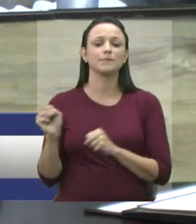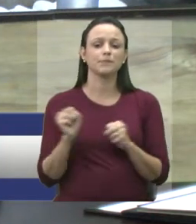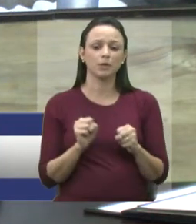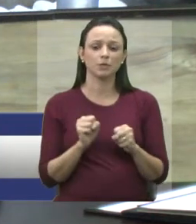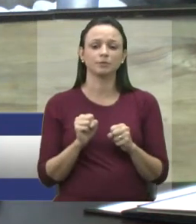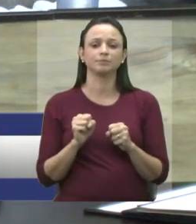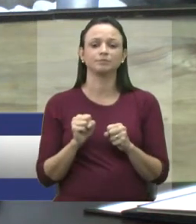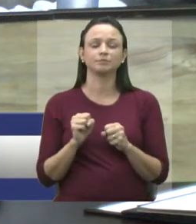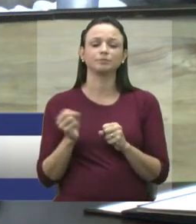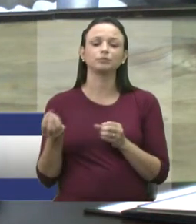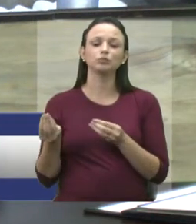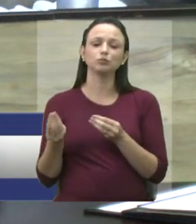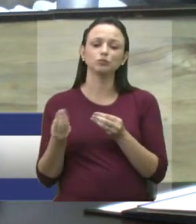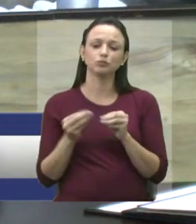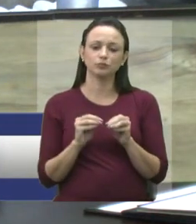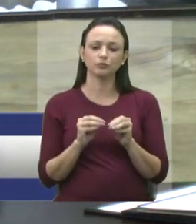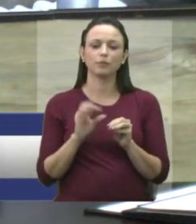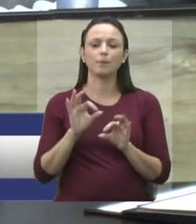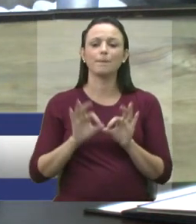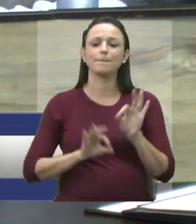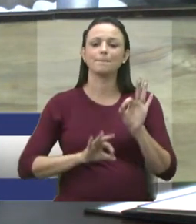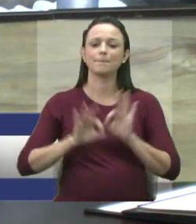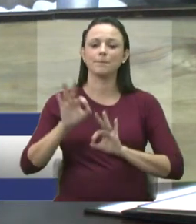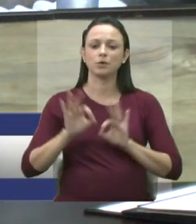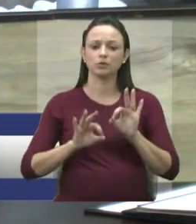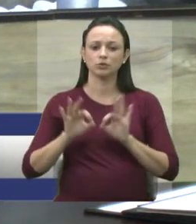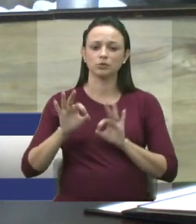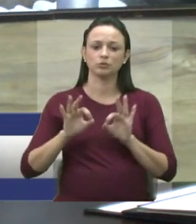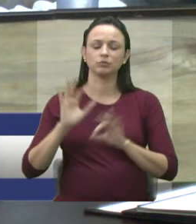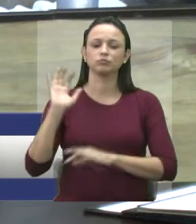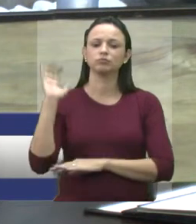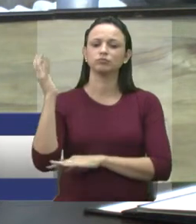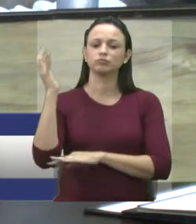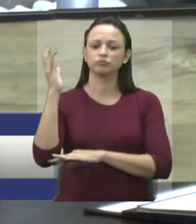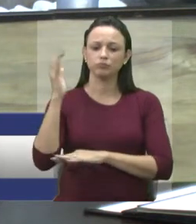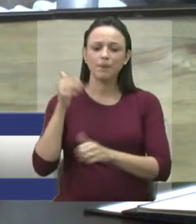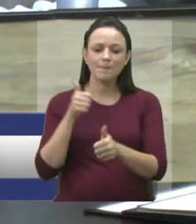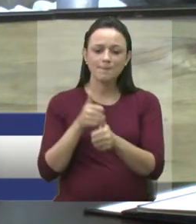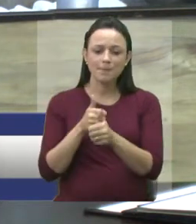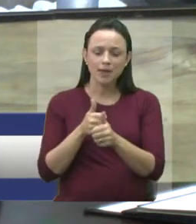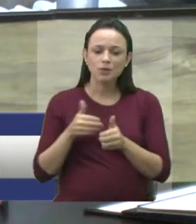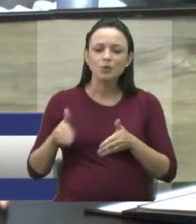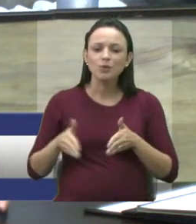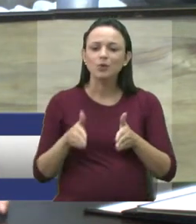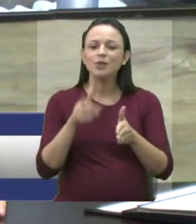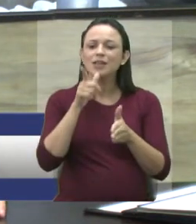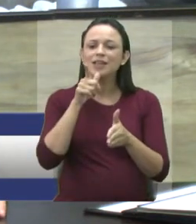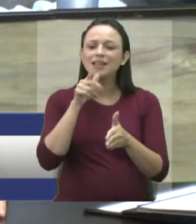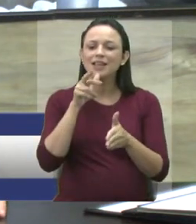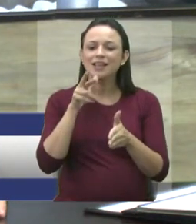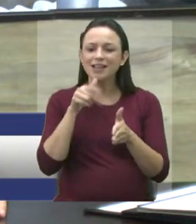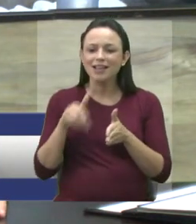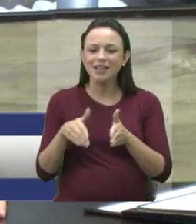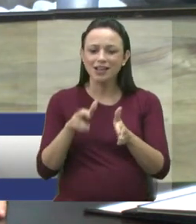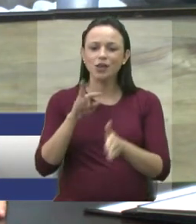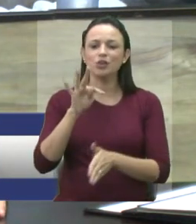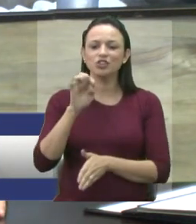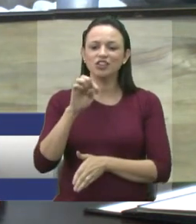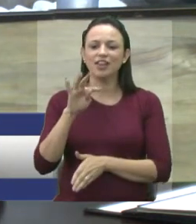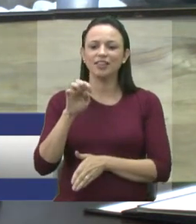de incluir o projeto de urbanização às margens do Rio Tietê no plano